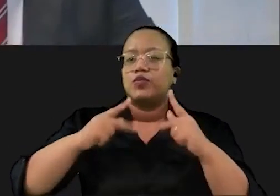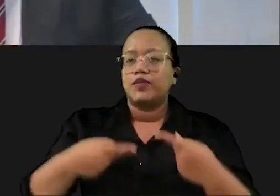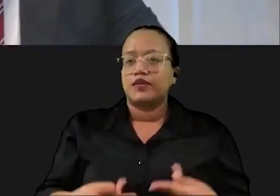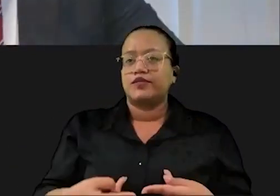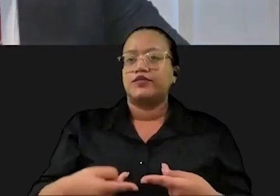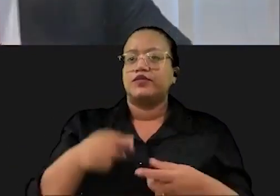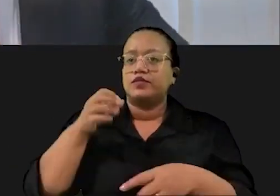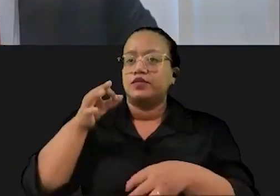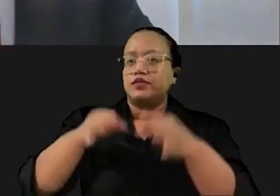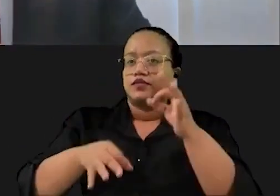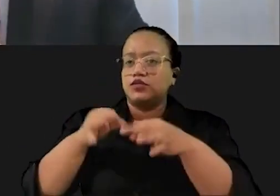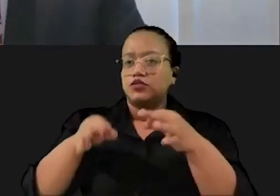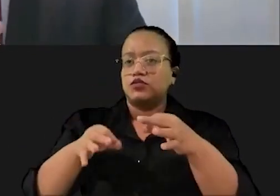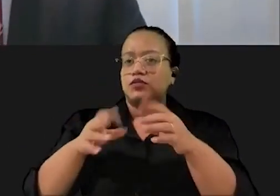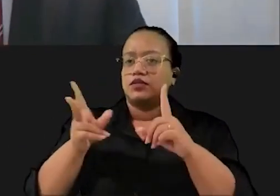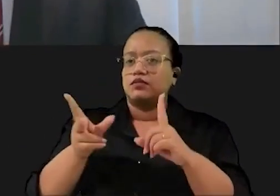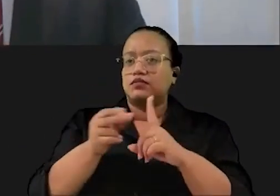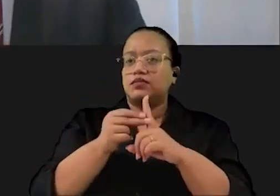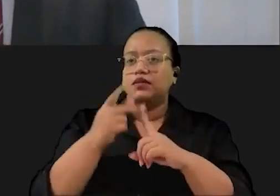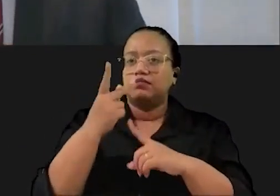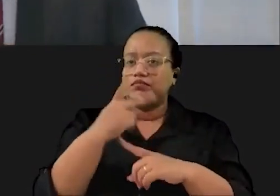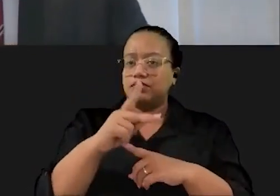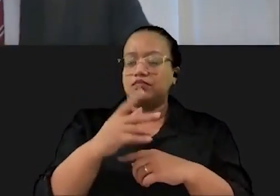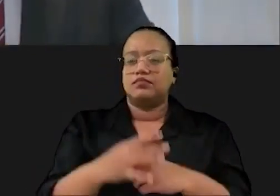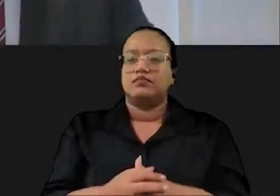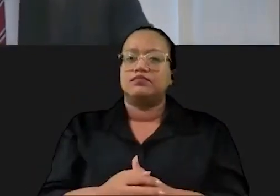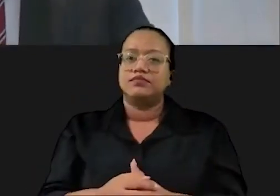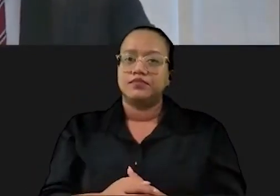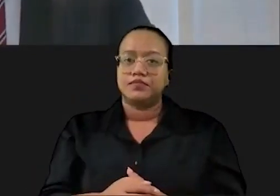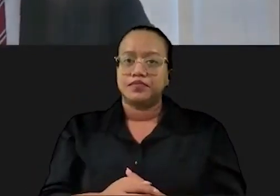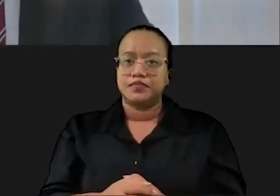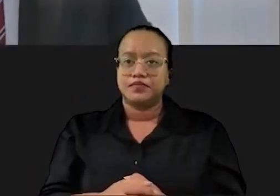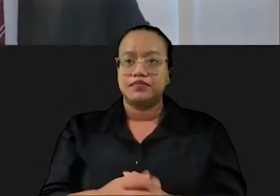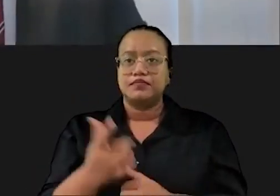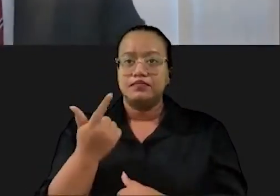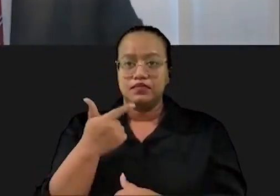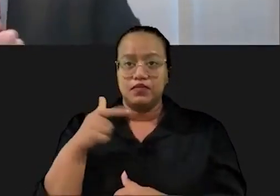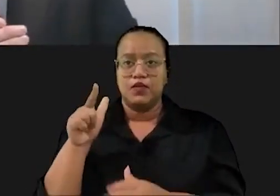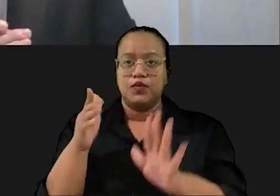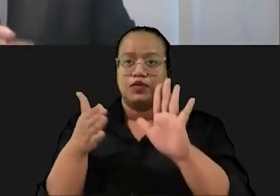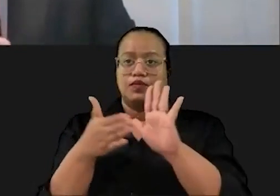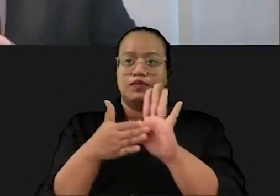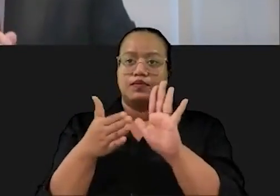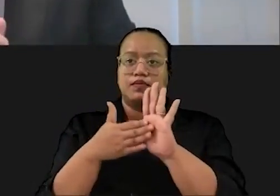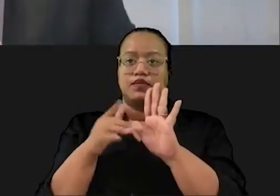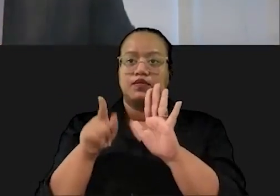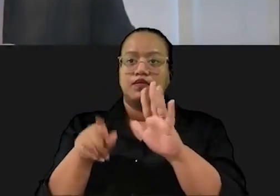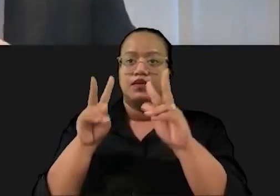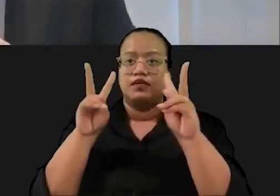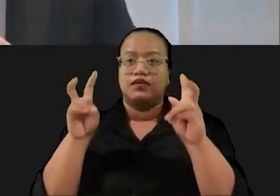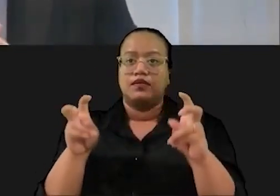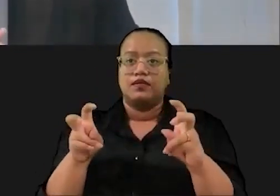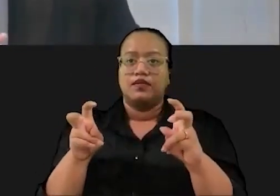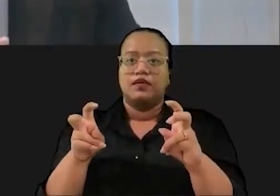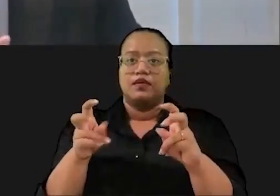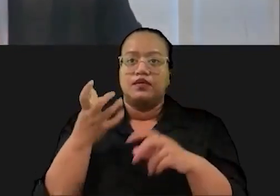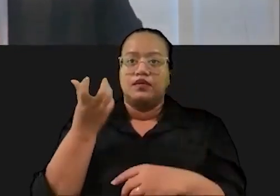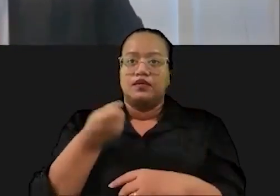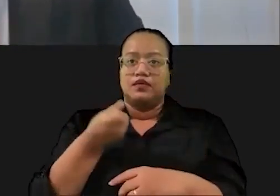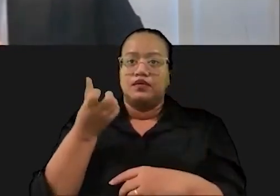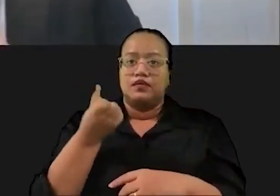Falando de outra pauta, então, é a pauta pensão por morte, união estável. Foi uma pauta que teve origem também no GF São Paulo, em